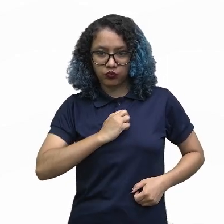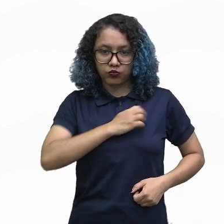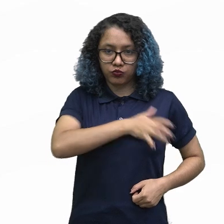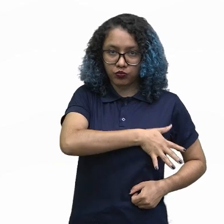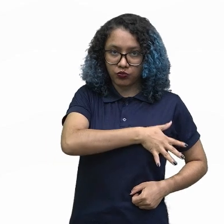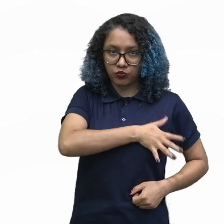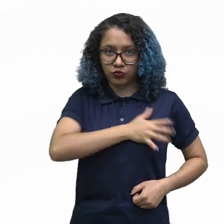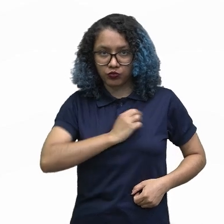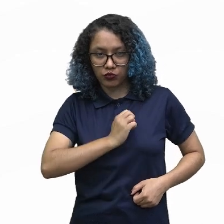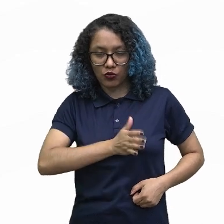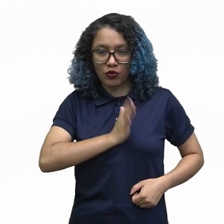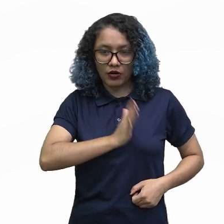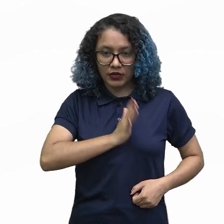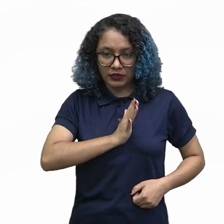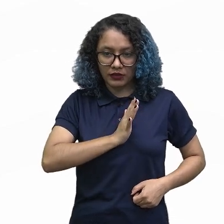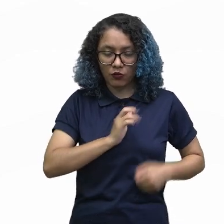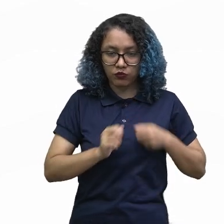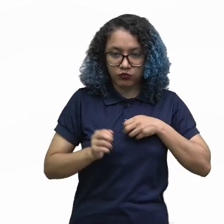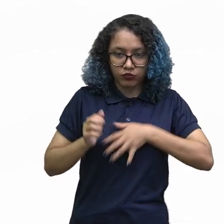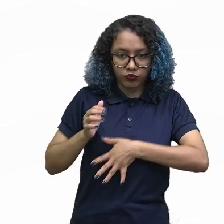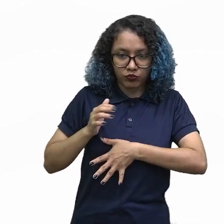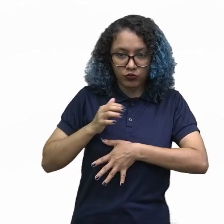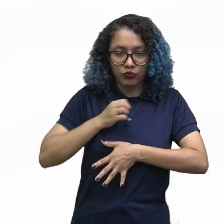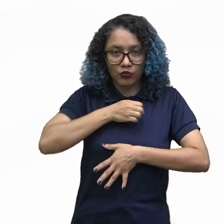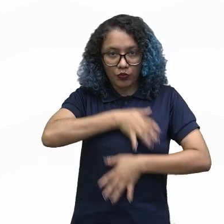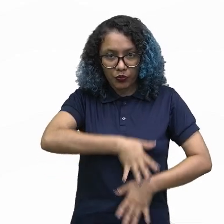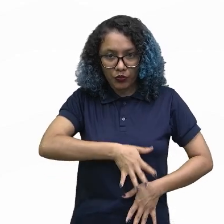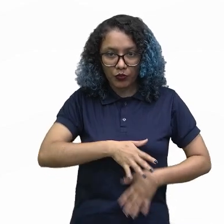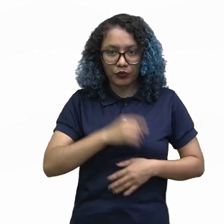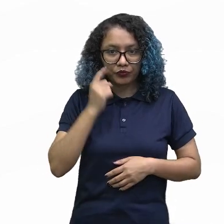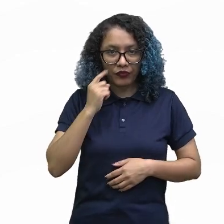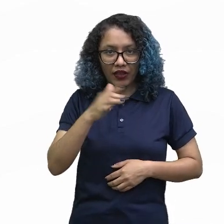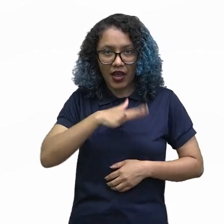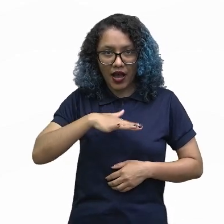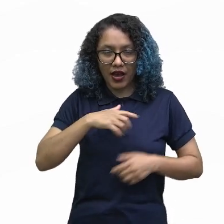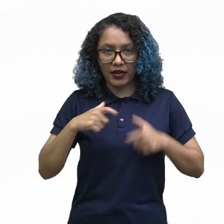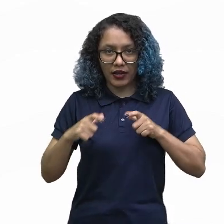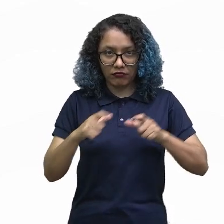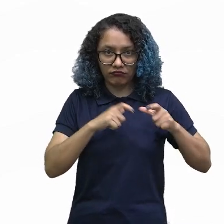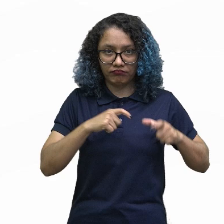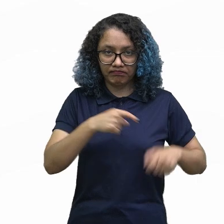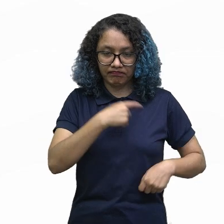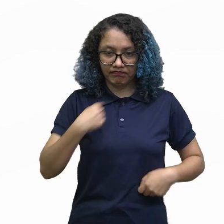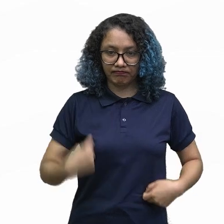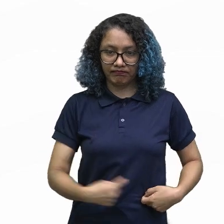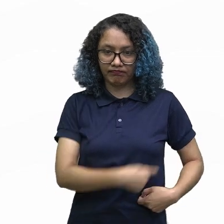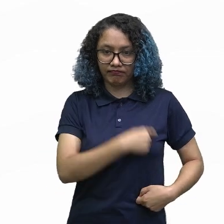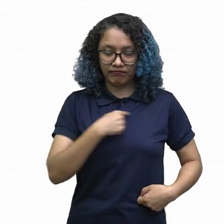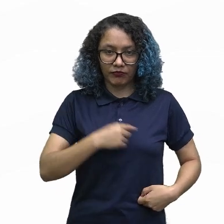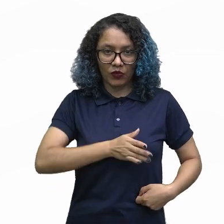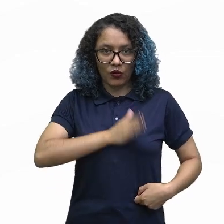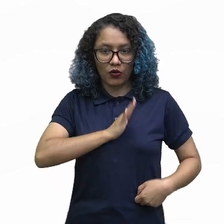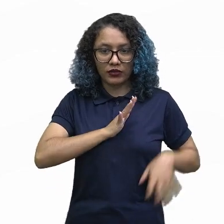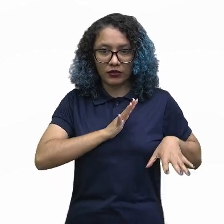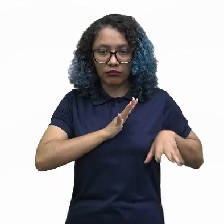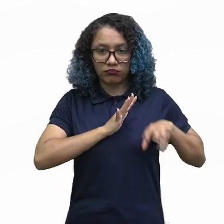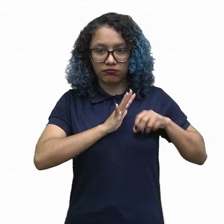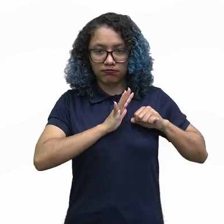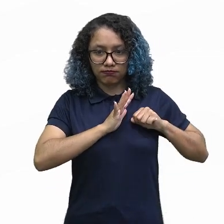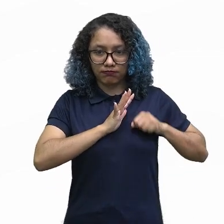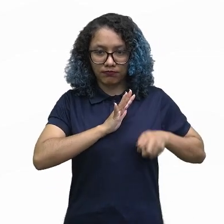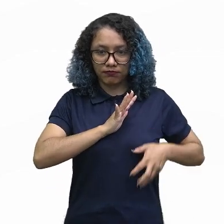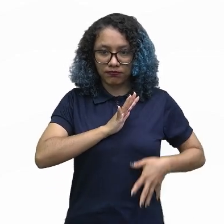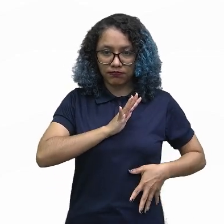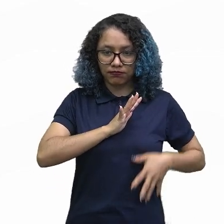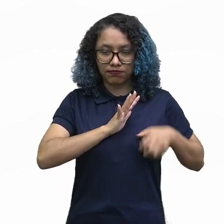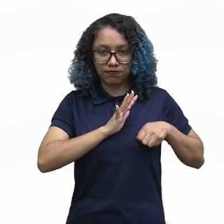nessa imagem, né? O coração localizado ali naquela região do peitoral, mais ou menos. E dele você pode observar que tem ali tubos,